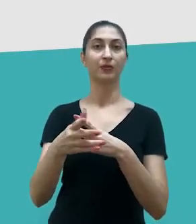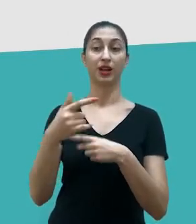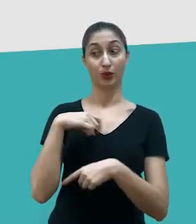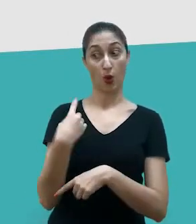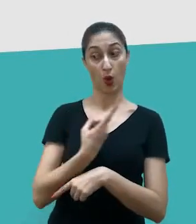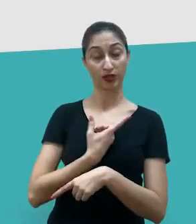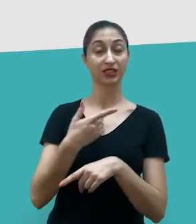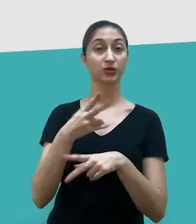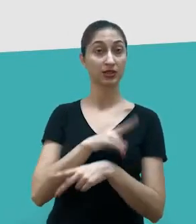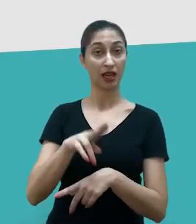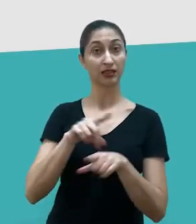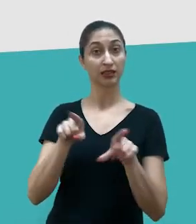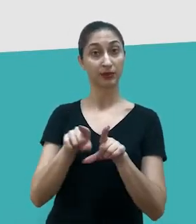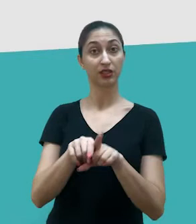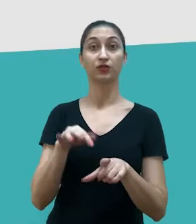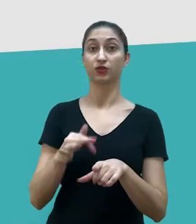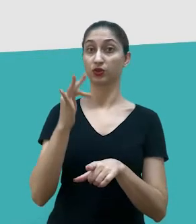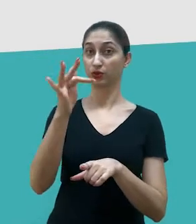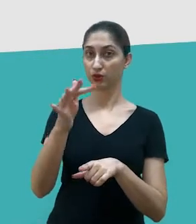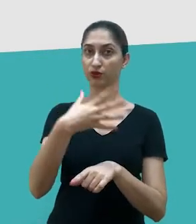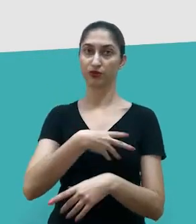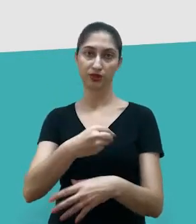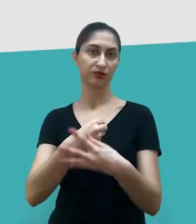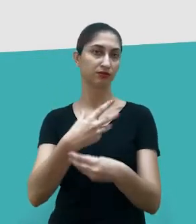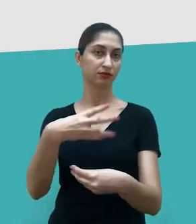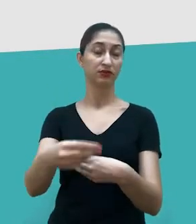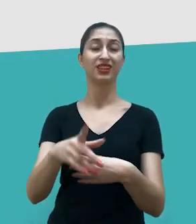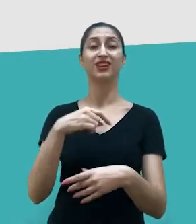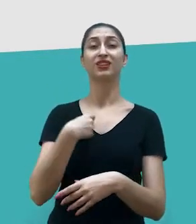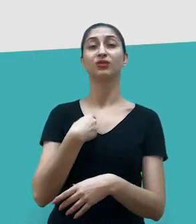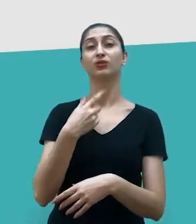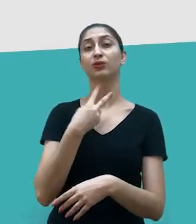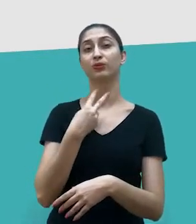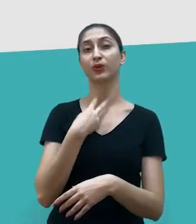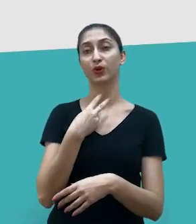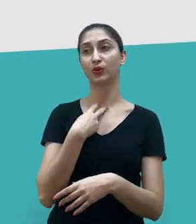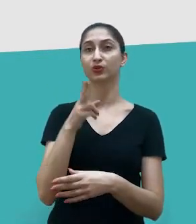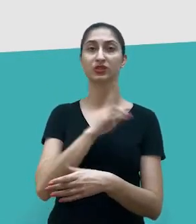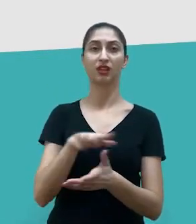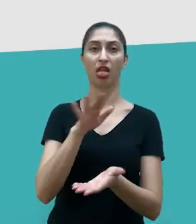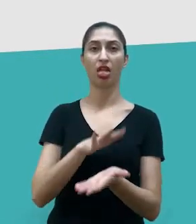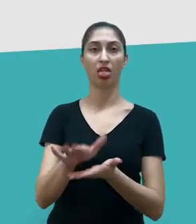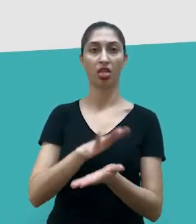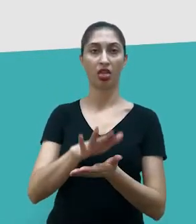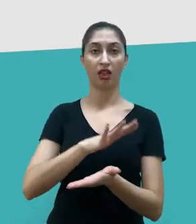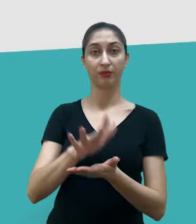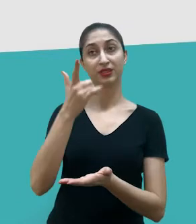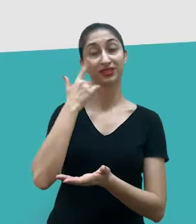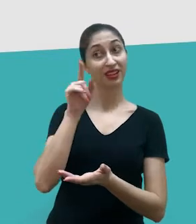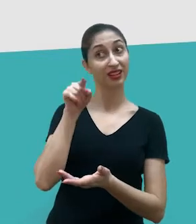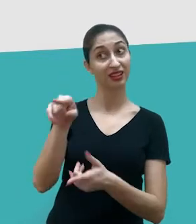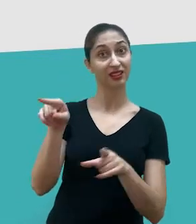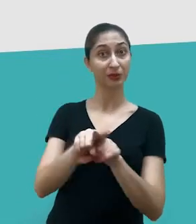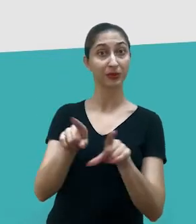Vai pensar nas comunidades. Então, eu não posso consumir sem pensar que o outro também precisa consumir. Sem